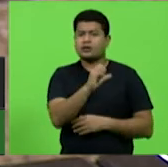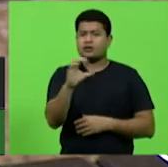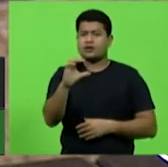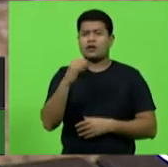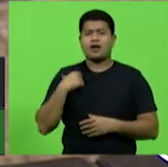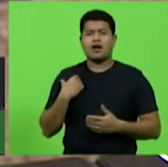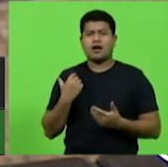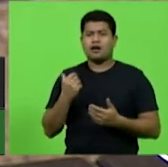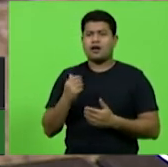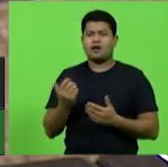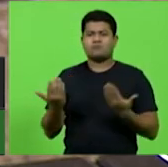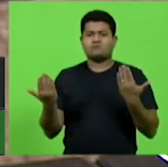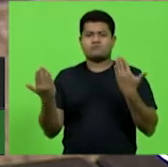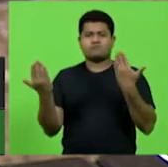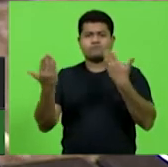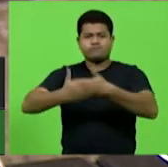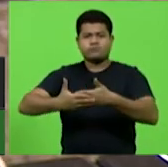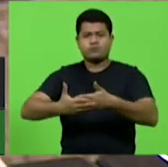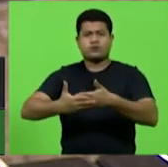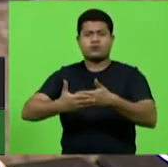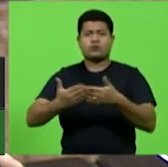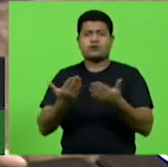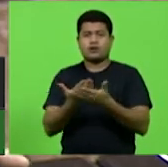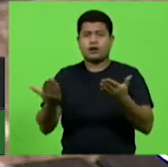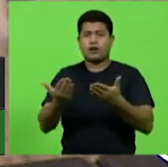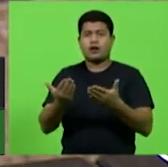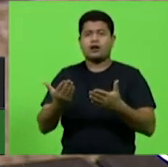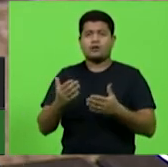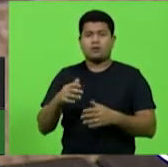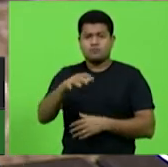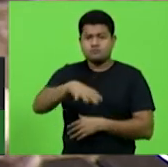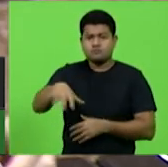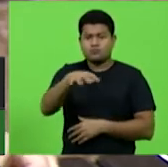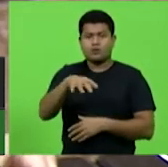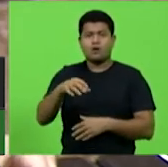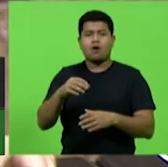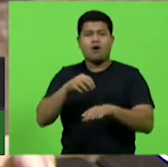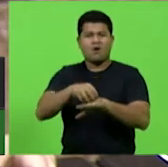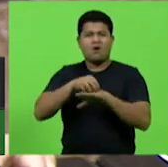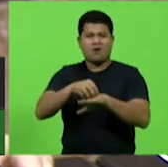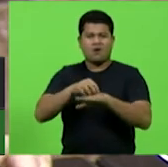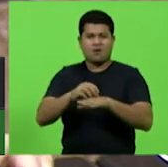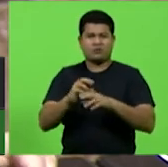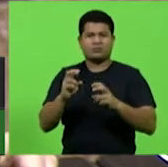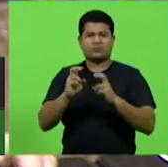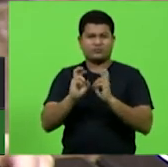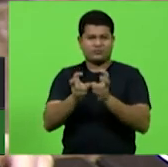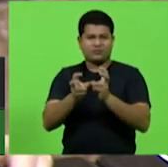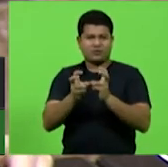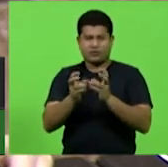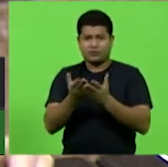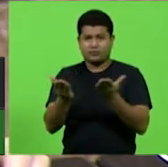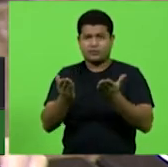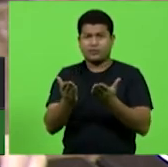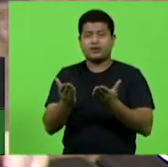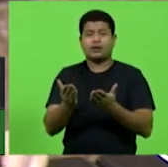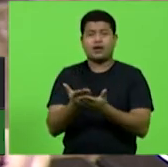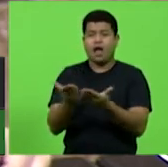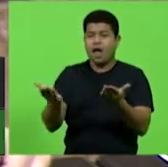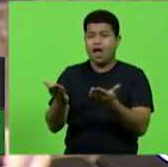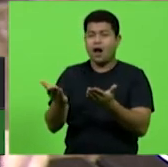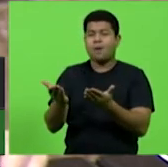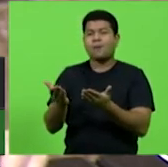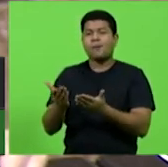de transporte coletivo intermunicipal, o seu setor de ônibus, para os pequenos, para aqueles